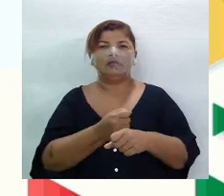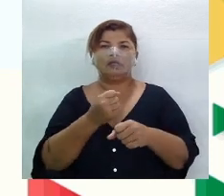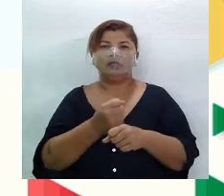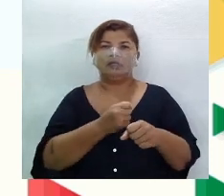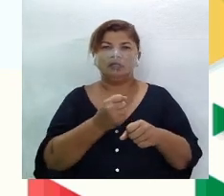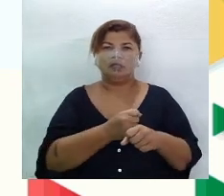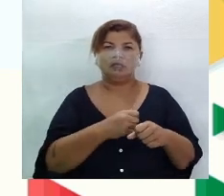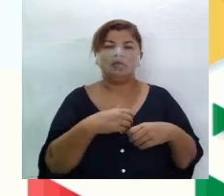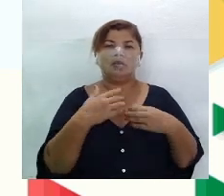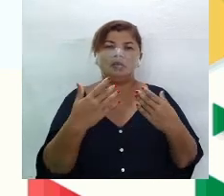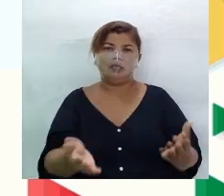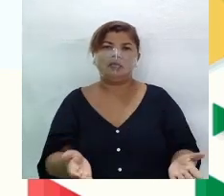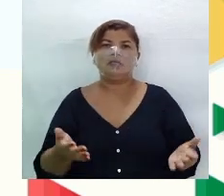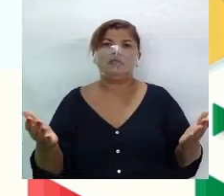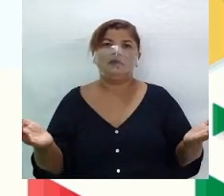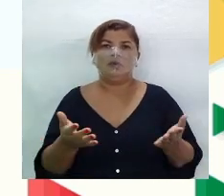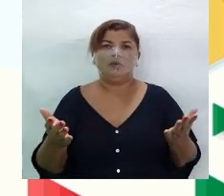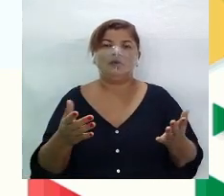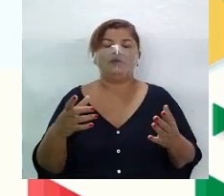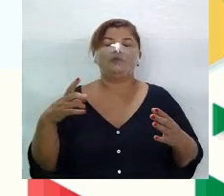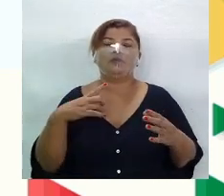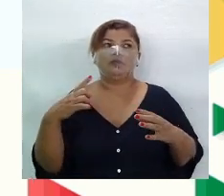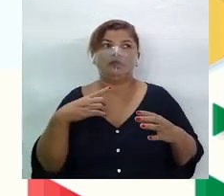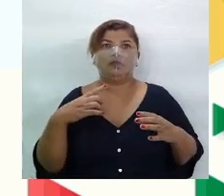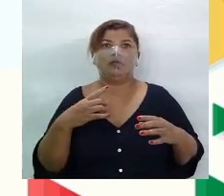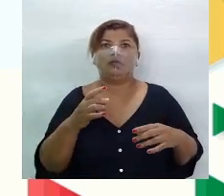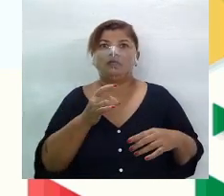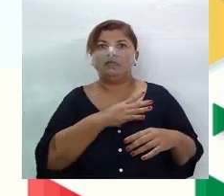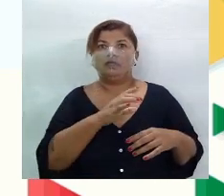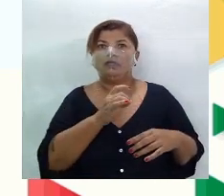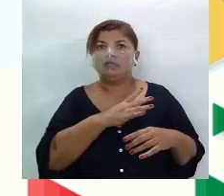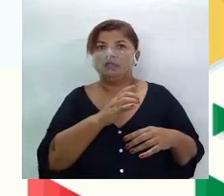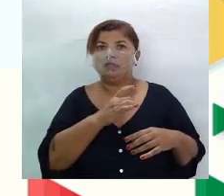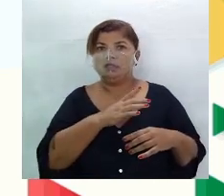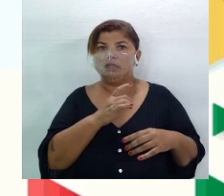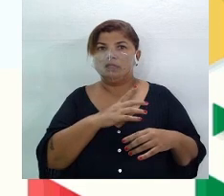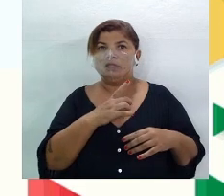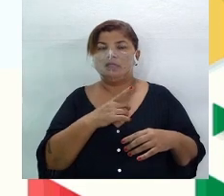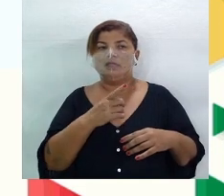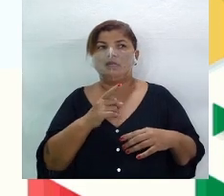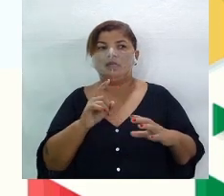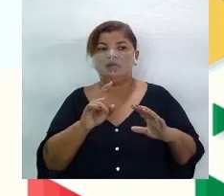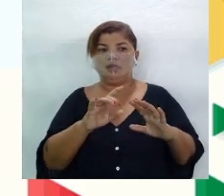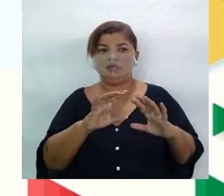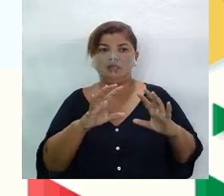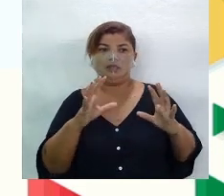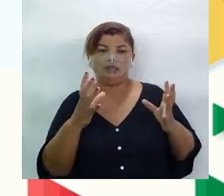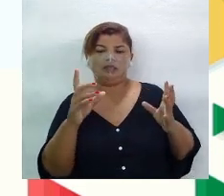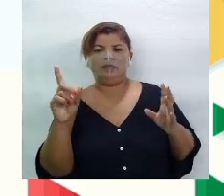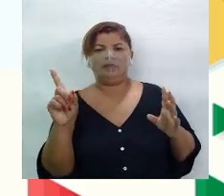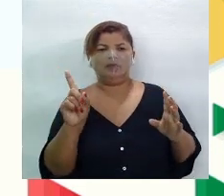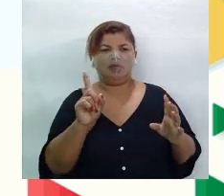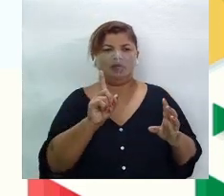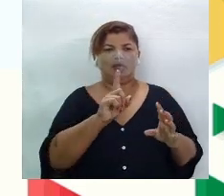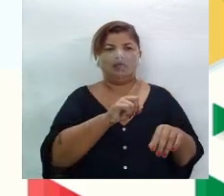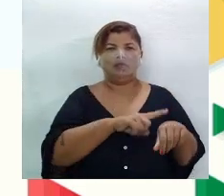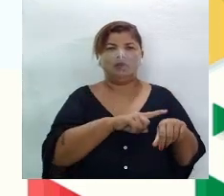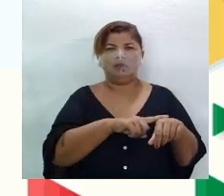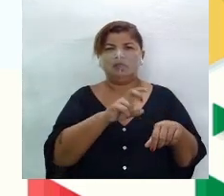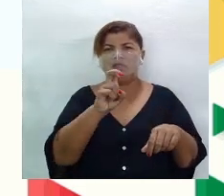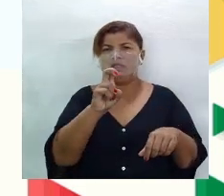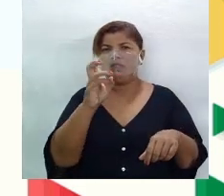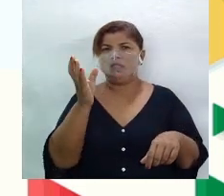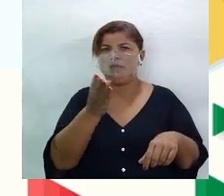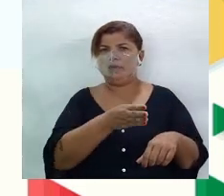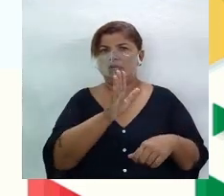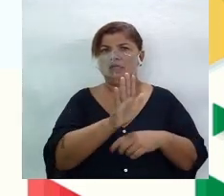até hoje dizem, né, que aterrorizam aquele lugar. E realmente, passar por esse local, Robson e Jamerson, por volta de 5h30 da tarde,